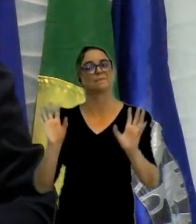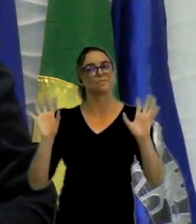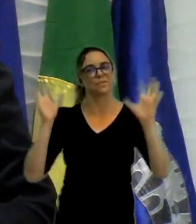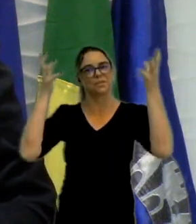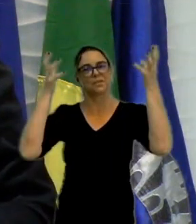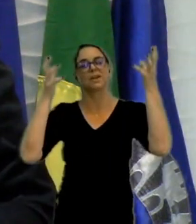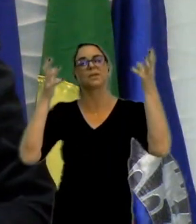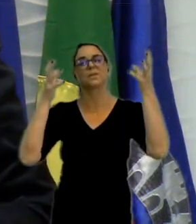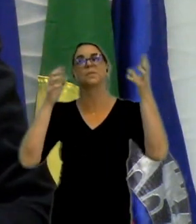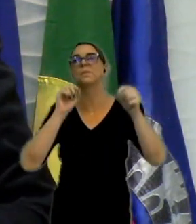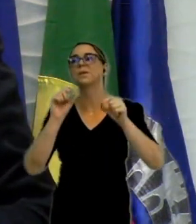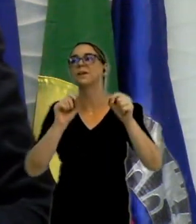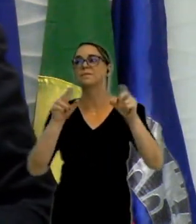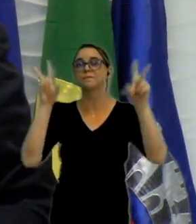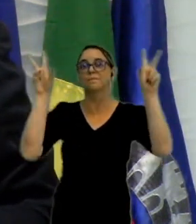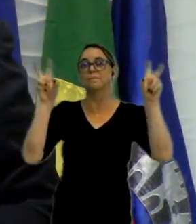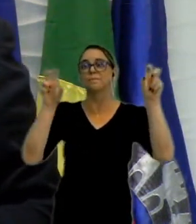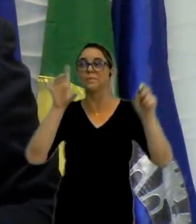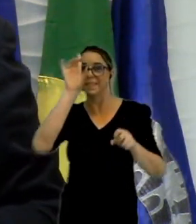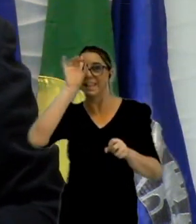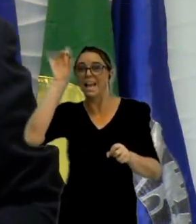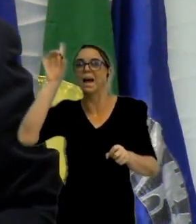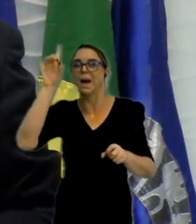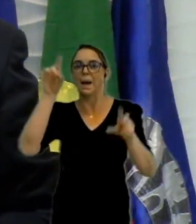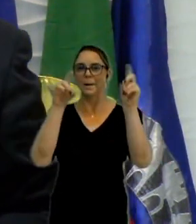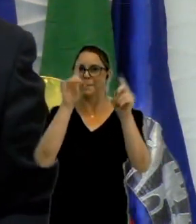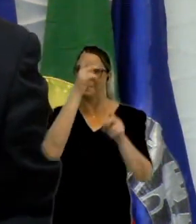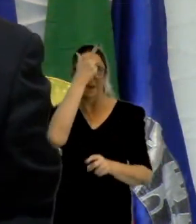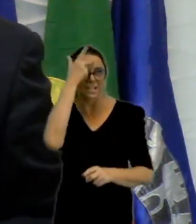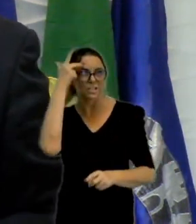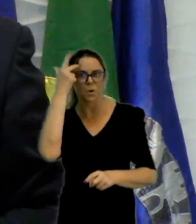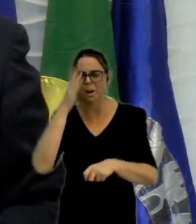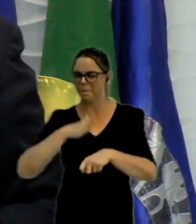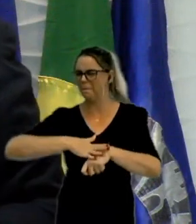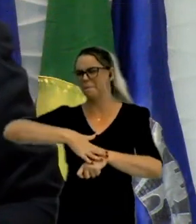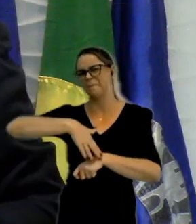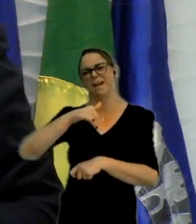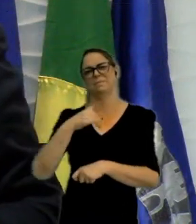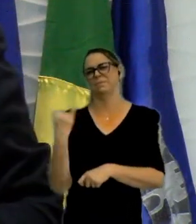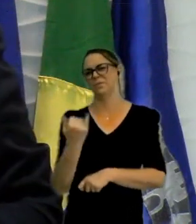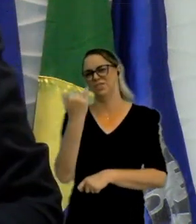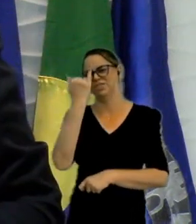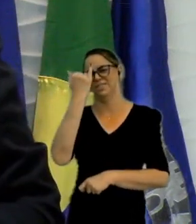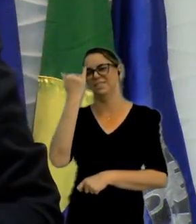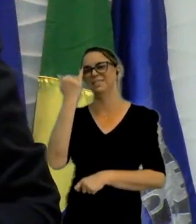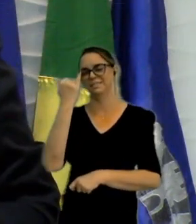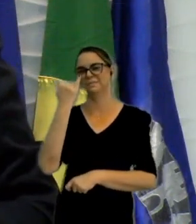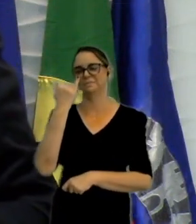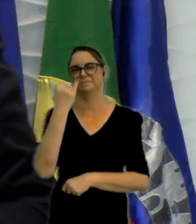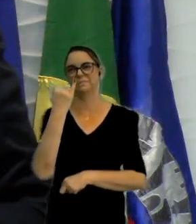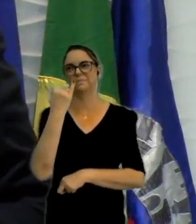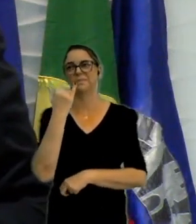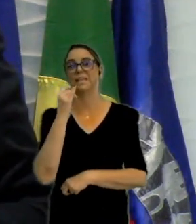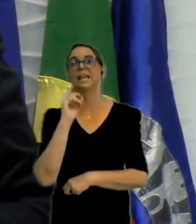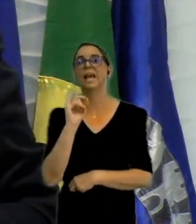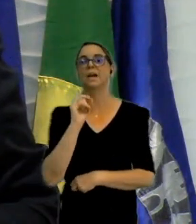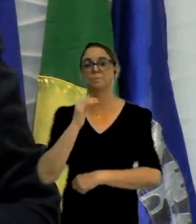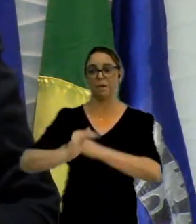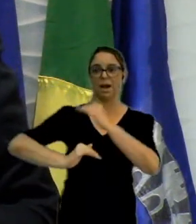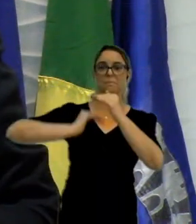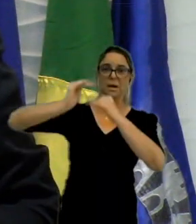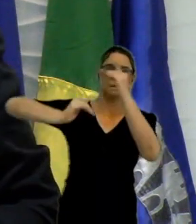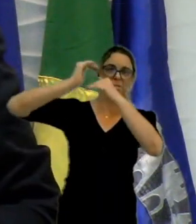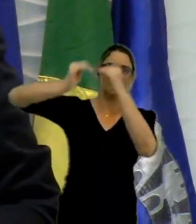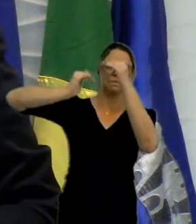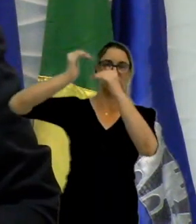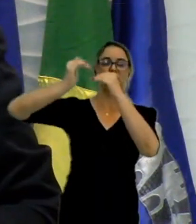comemoração ao dia da pessoa mais importante, uma das pessoas mais importantes para o progresso do nosso